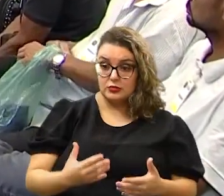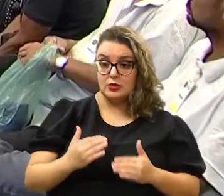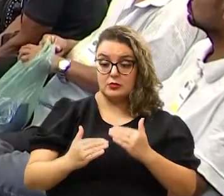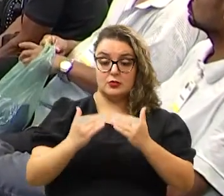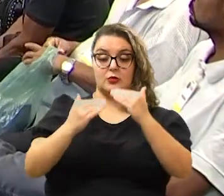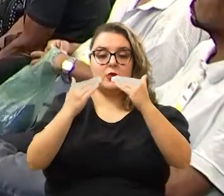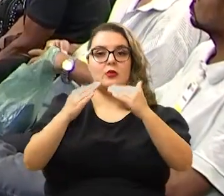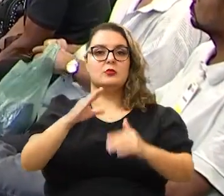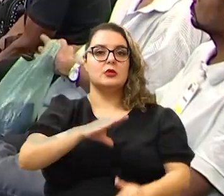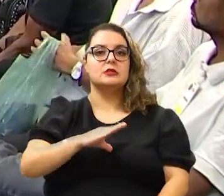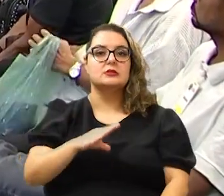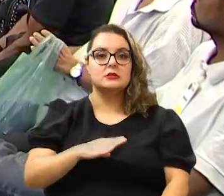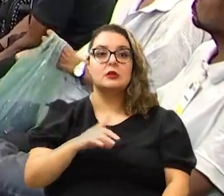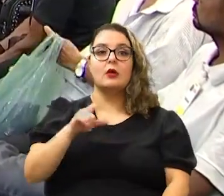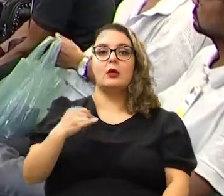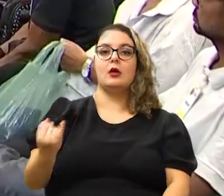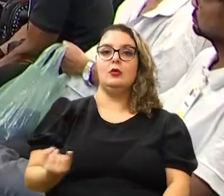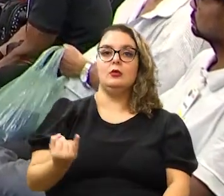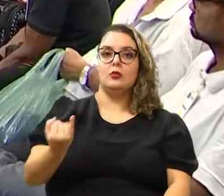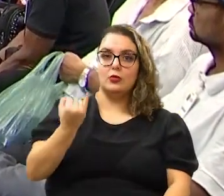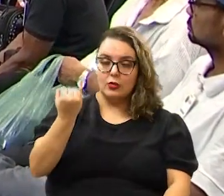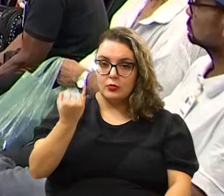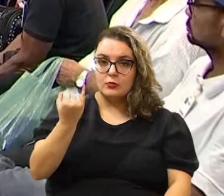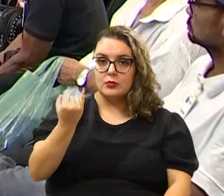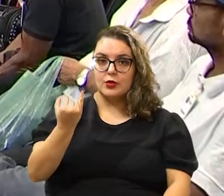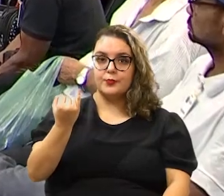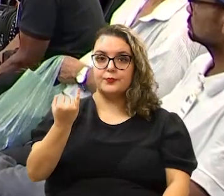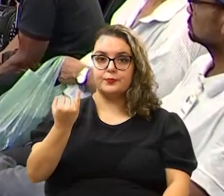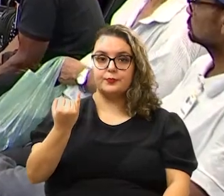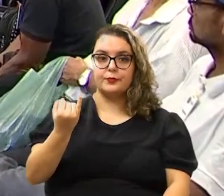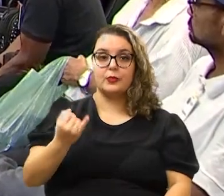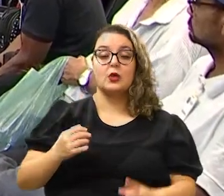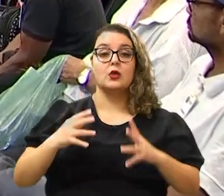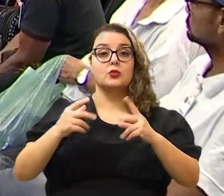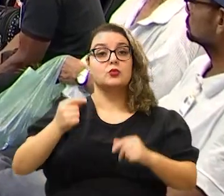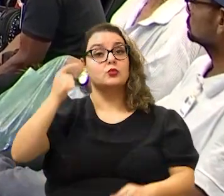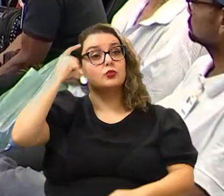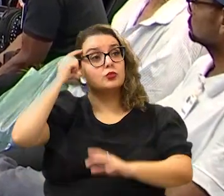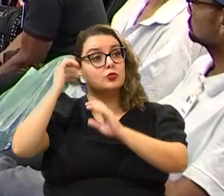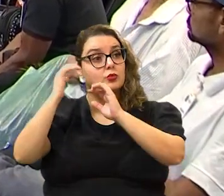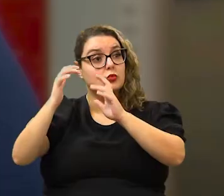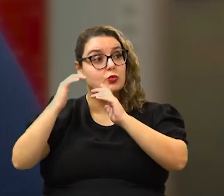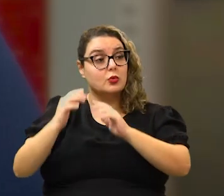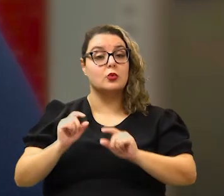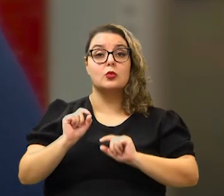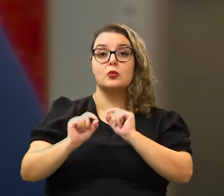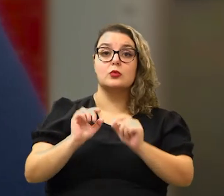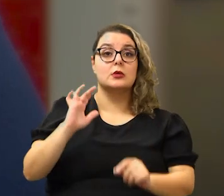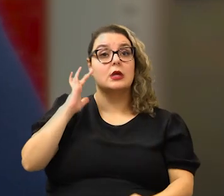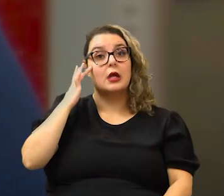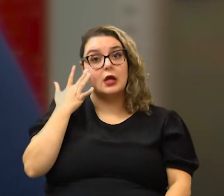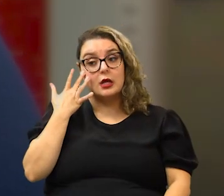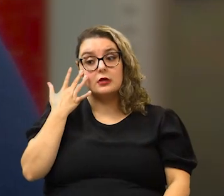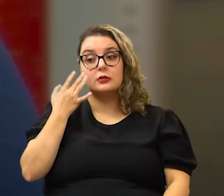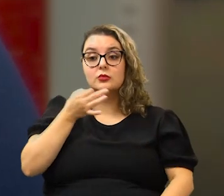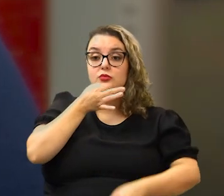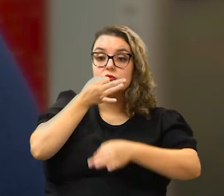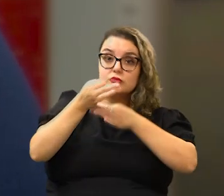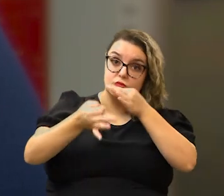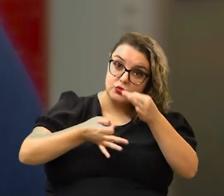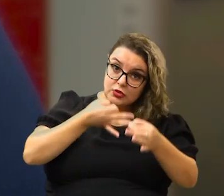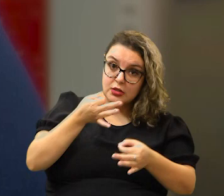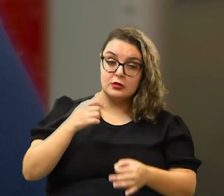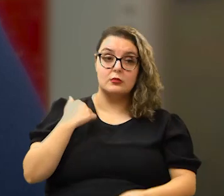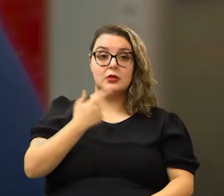pessoas formam a cidade. Então é muito importante que elas também coloquem o que elas pensam, o que elas acham,